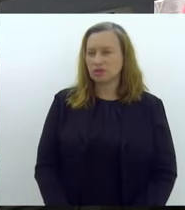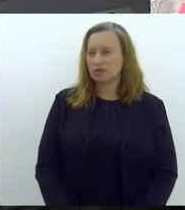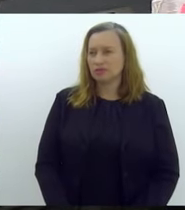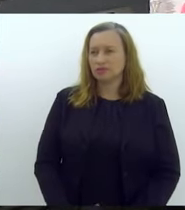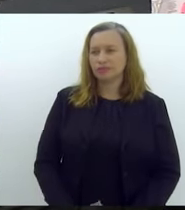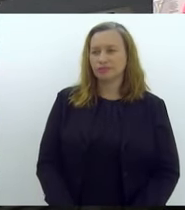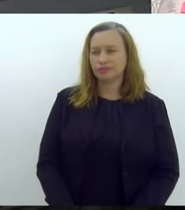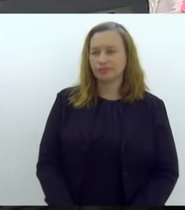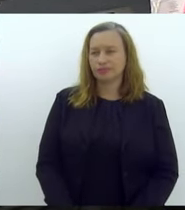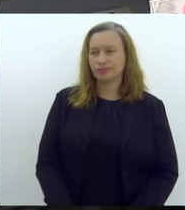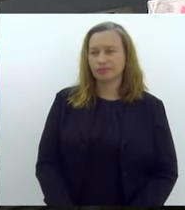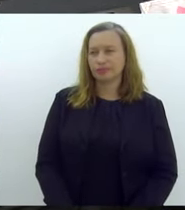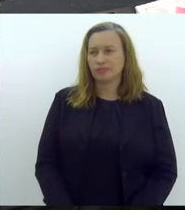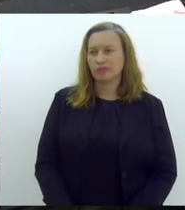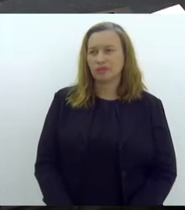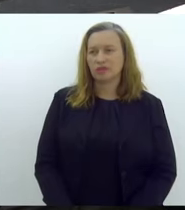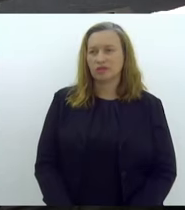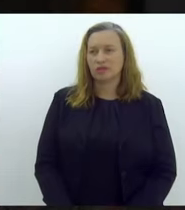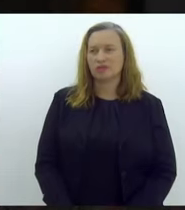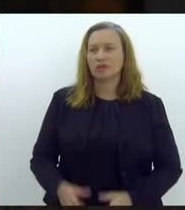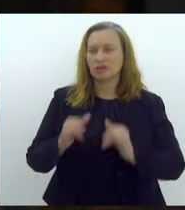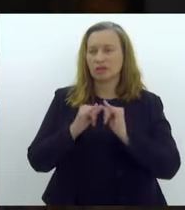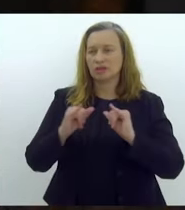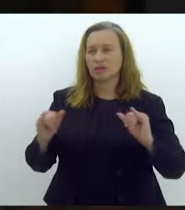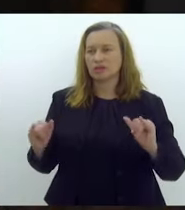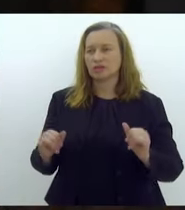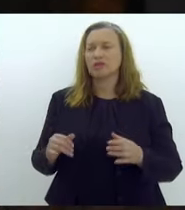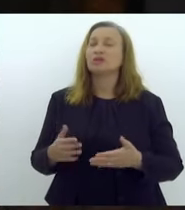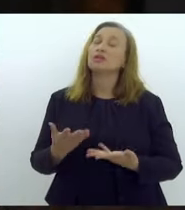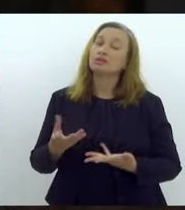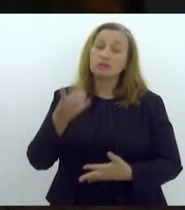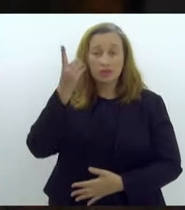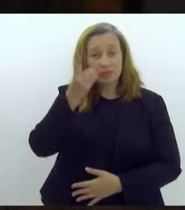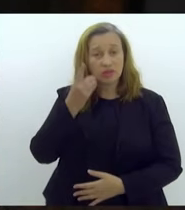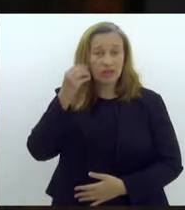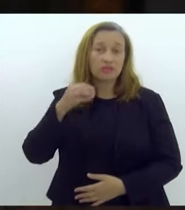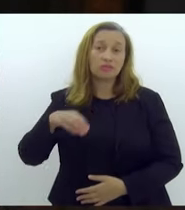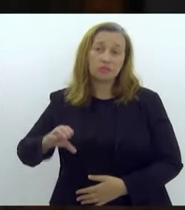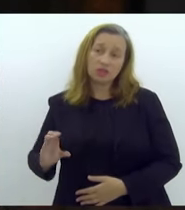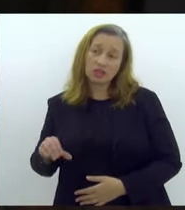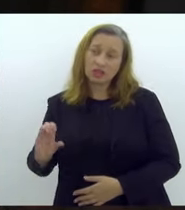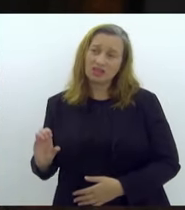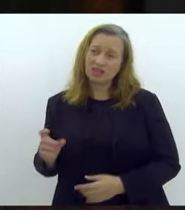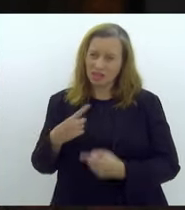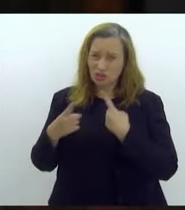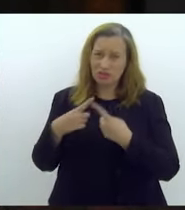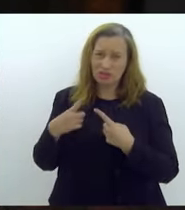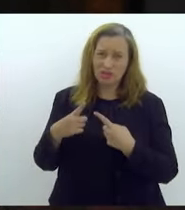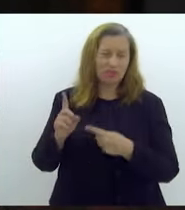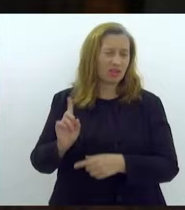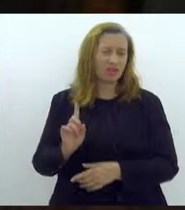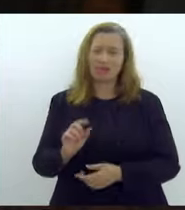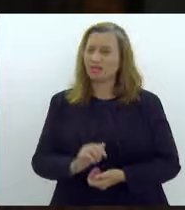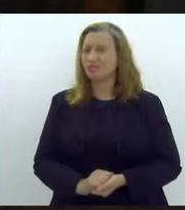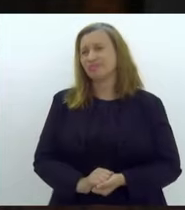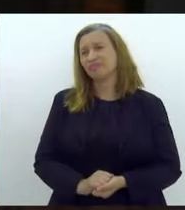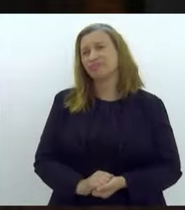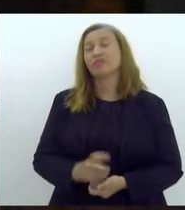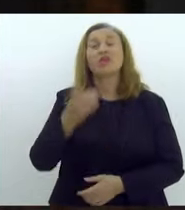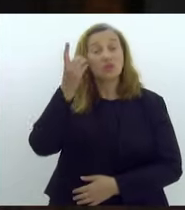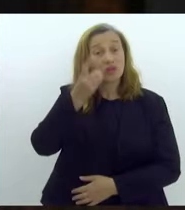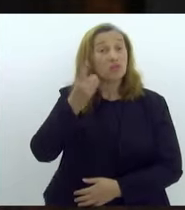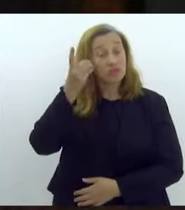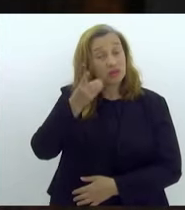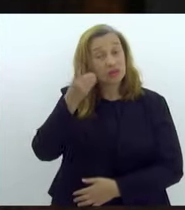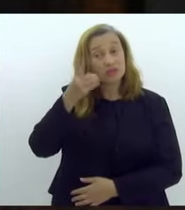Ô, Luiz. Anuncio. Pois não, deputado. Ainda está em discussão isso? Não, é o que o deputado